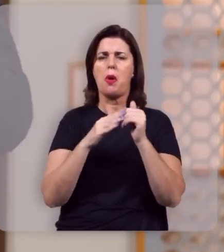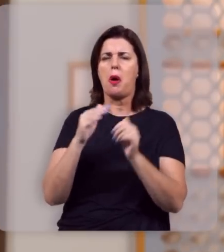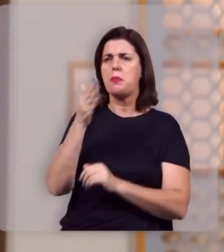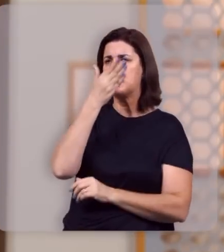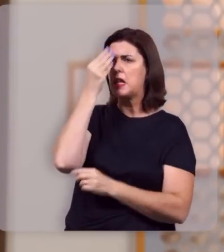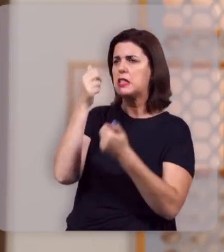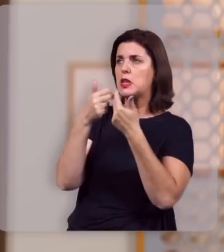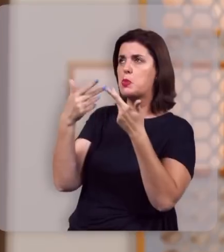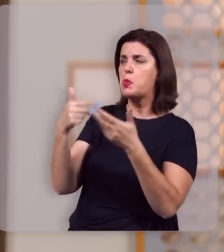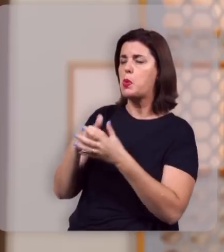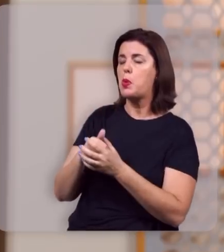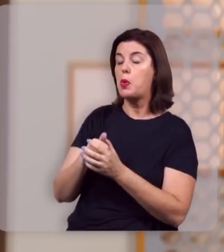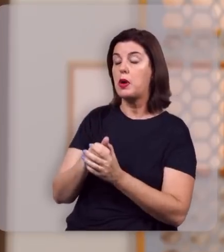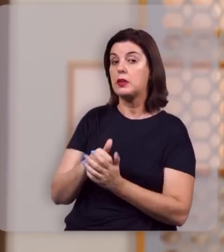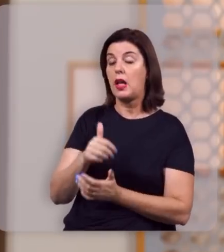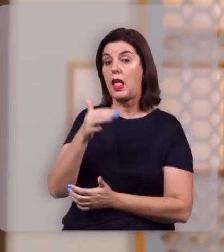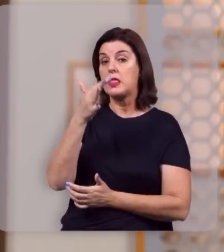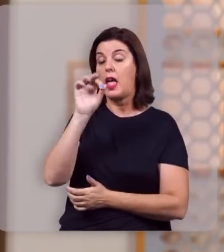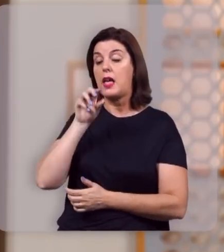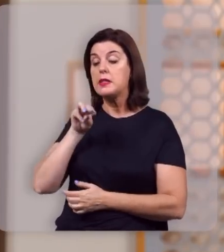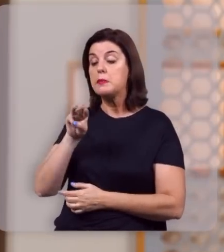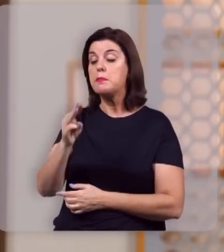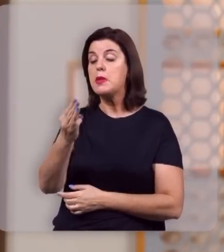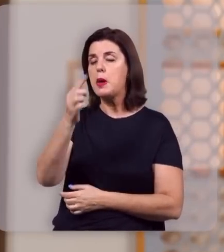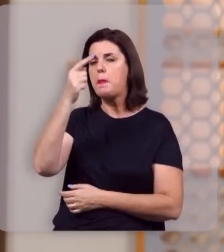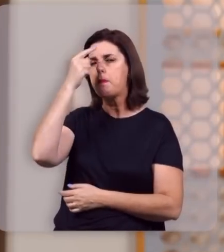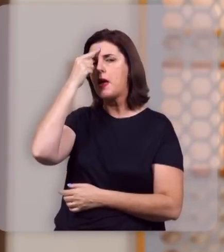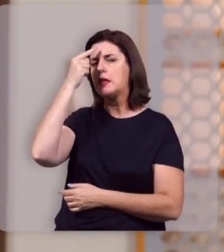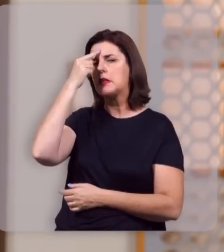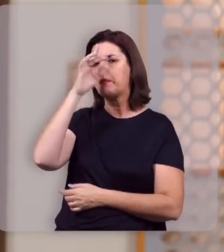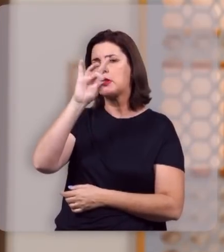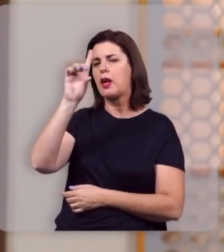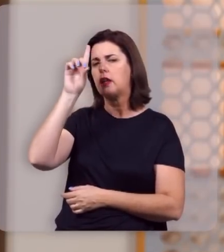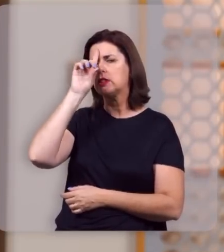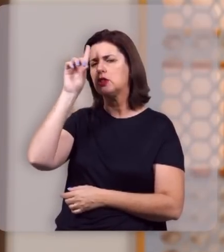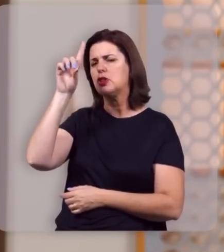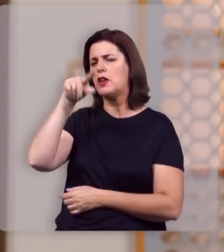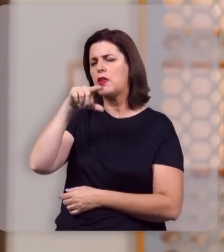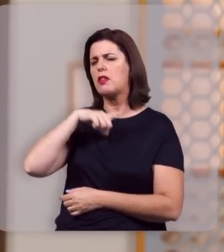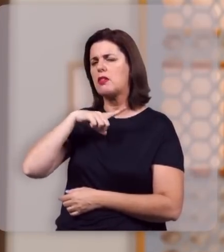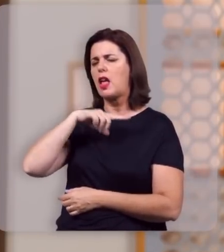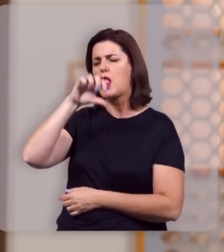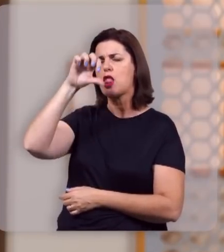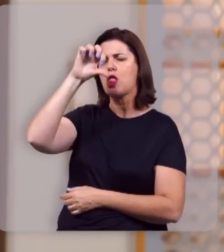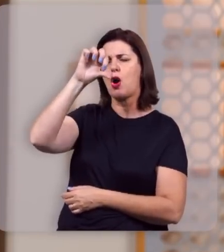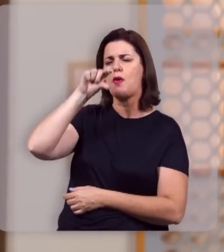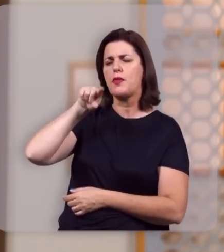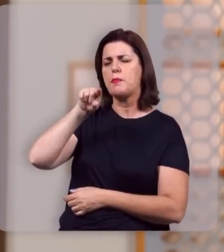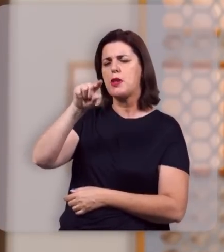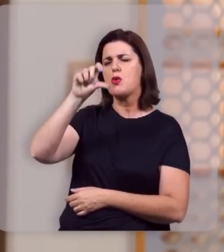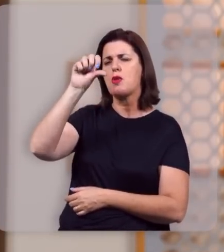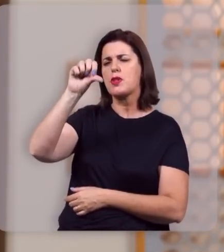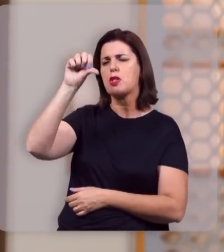Vamos imaginar que desses 10 mil pensamentos por dia, você tenha